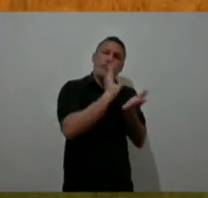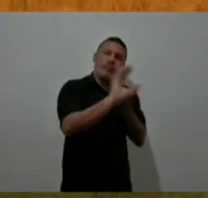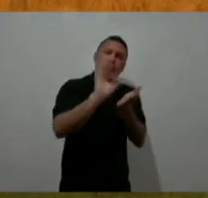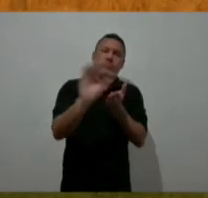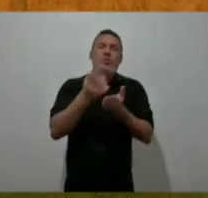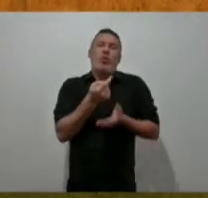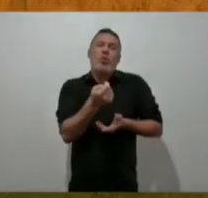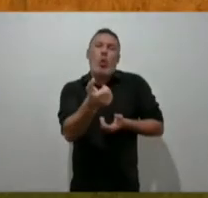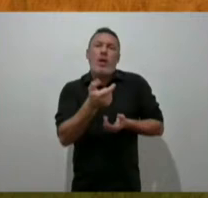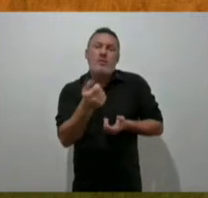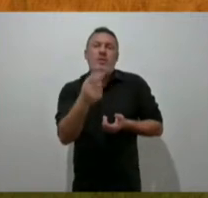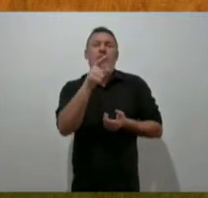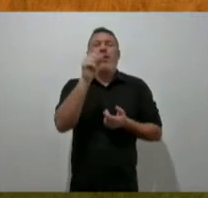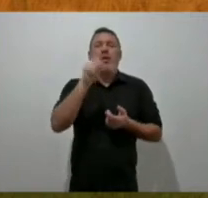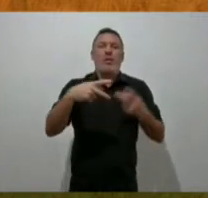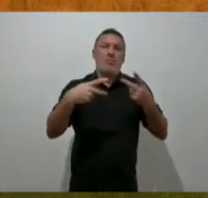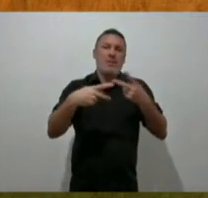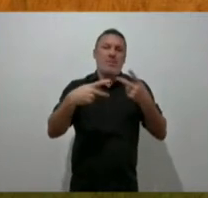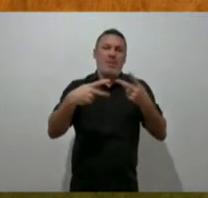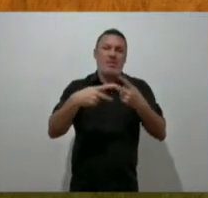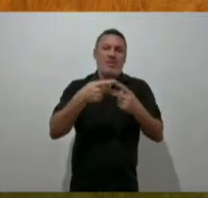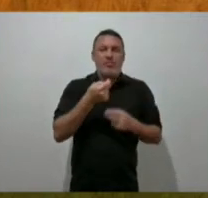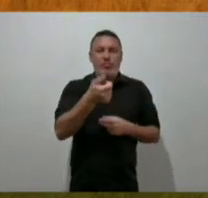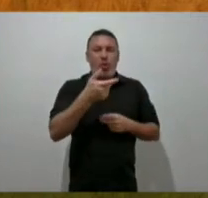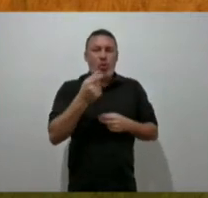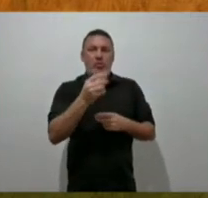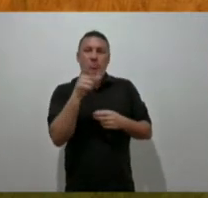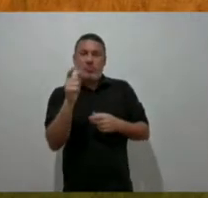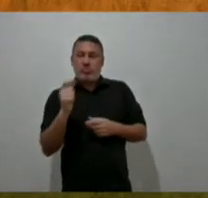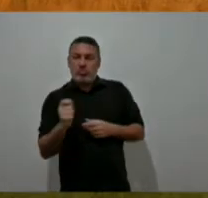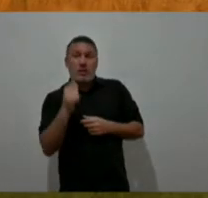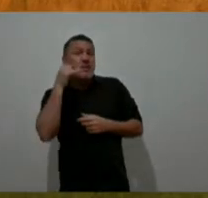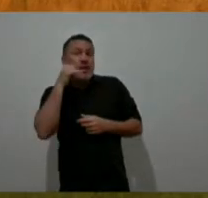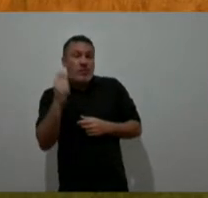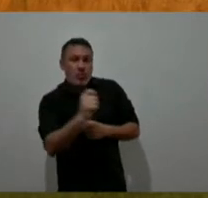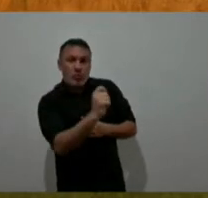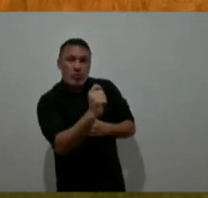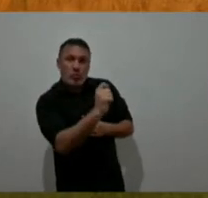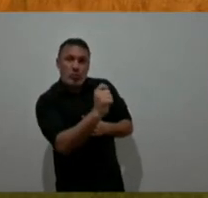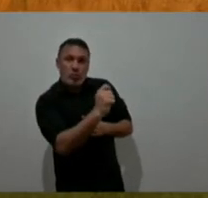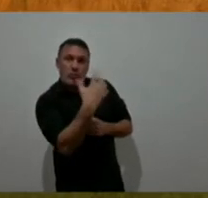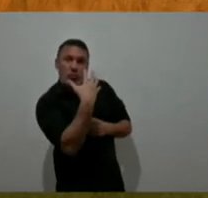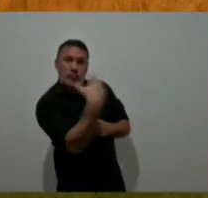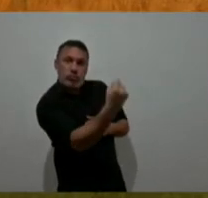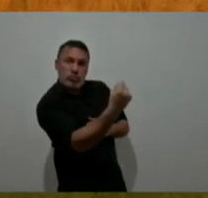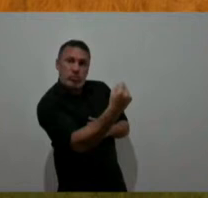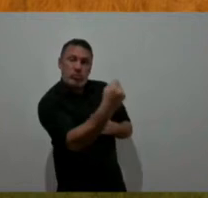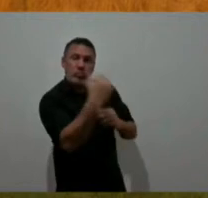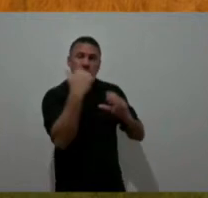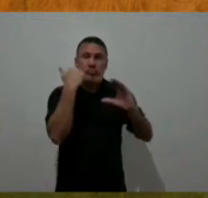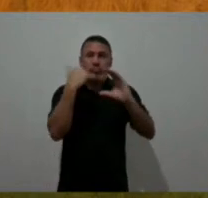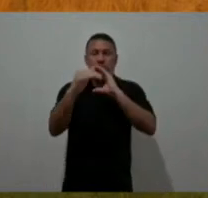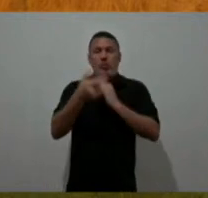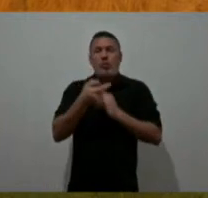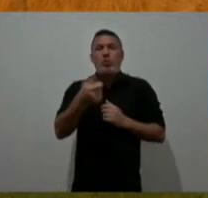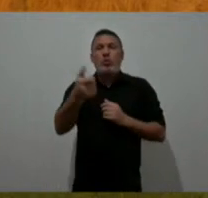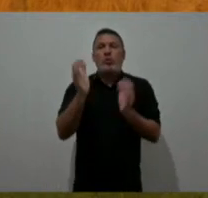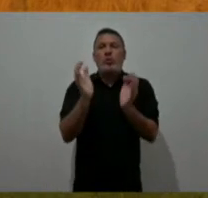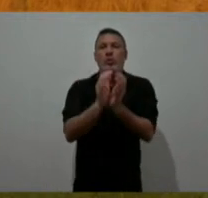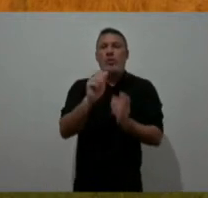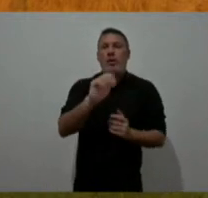abre o seu PicPay, vai lá em QR Code, escaneia aqui que você vai conseguir fazer uma doação para a ACACE, para ajudar as